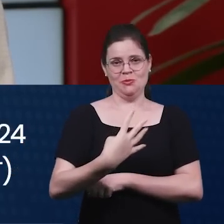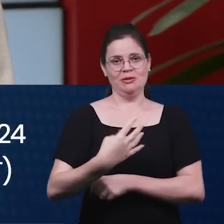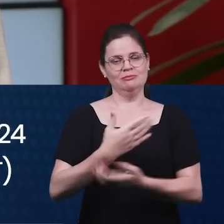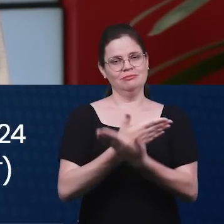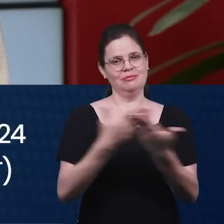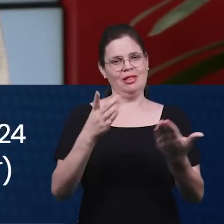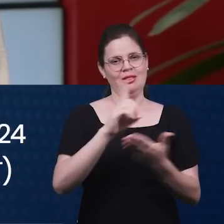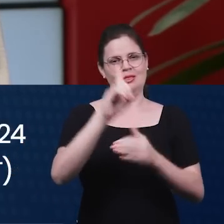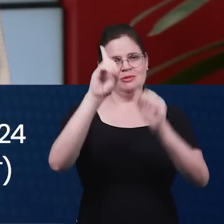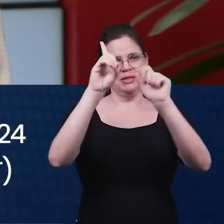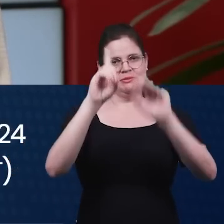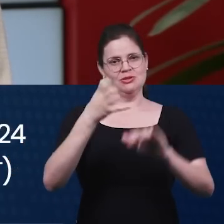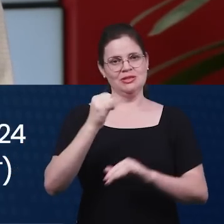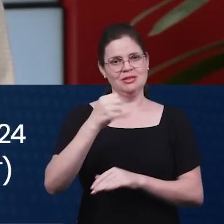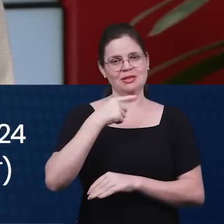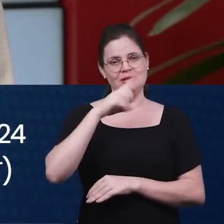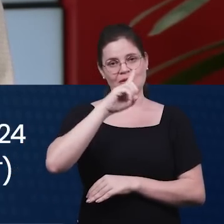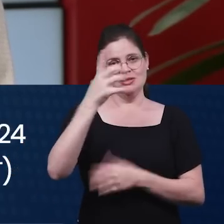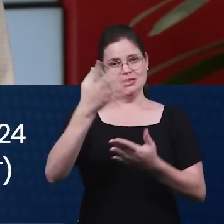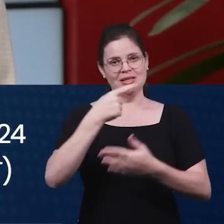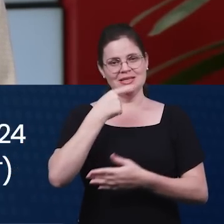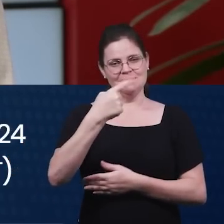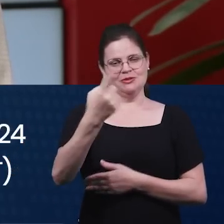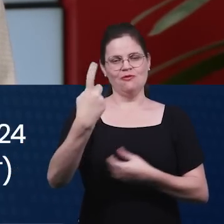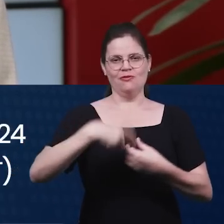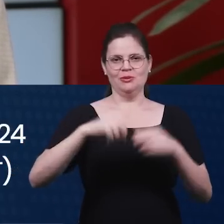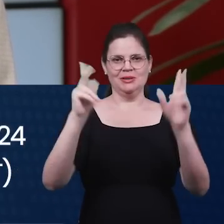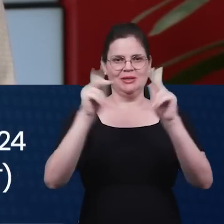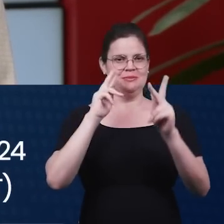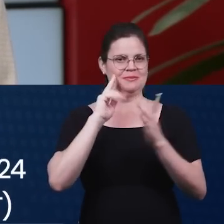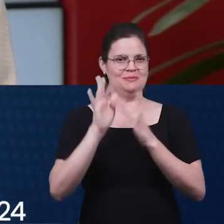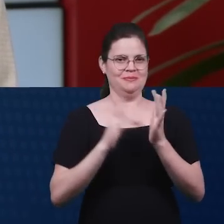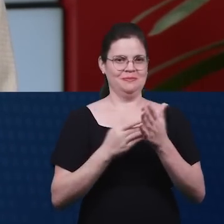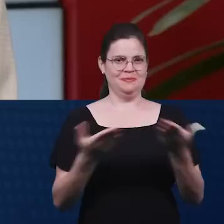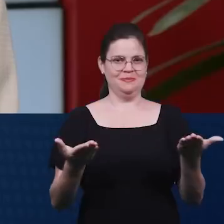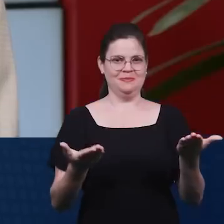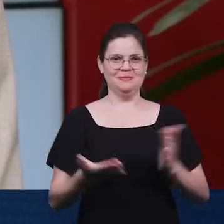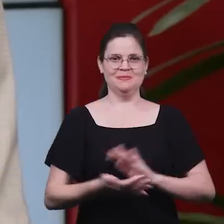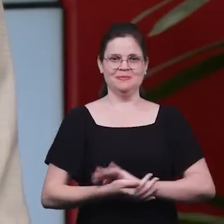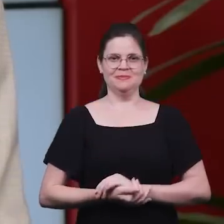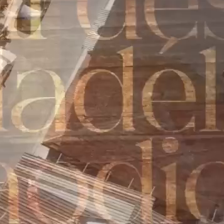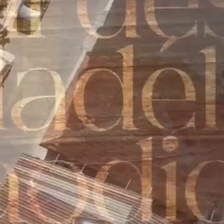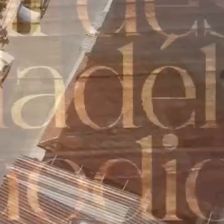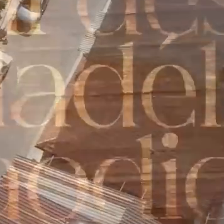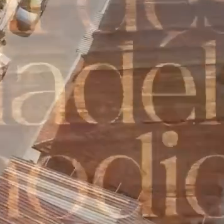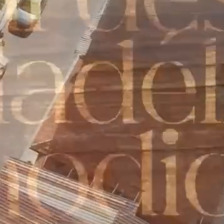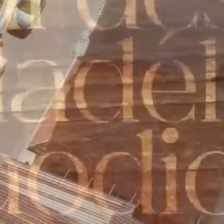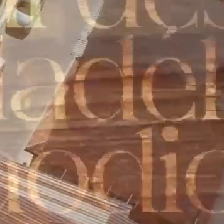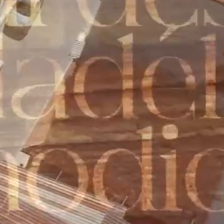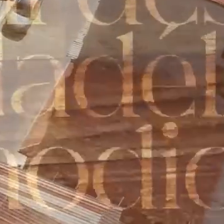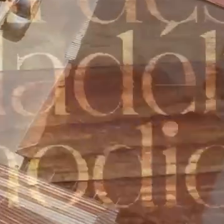edição 2024. Fique com Deus. Se Deus quiser, semana que vem estaremos de volta. A paz do Senhor Jesus.